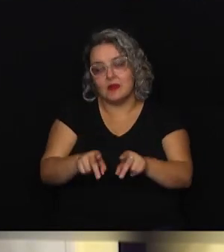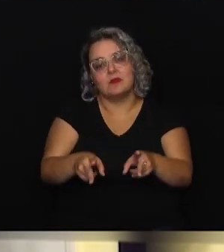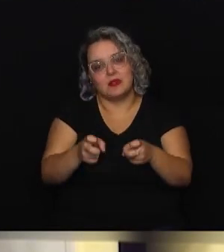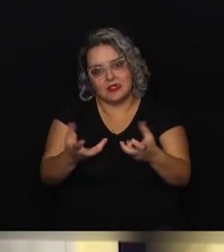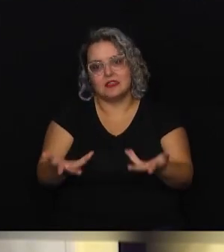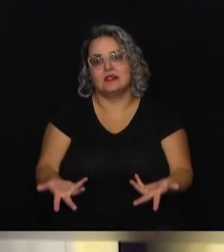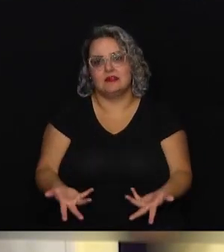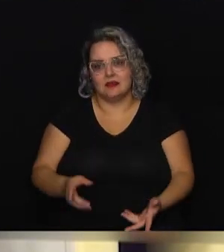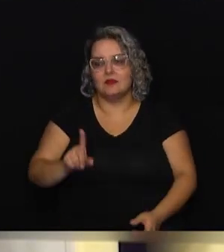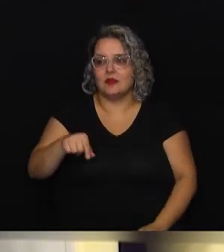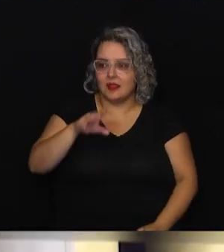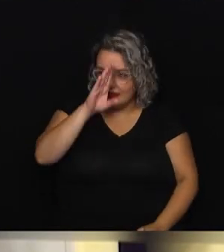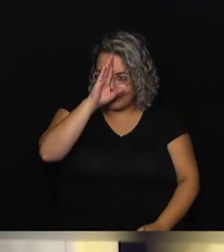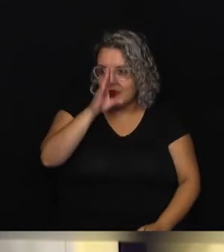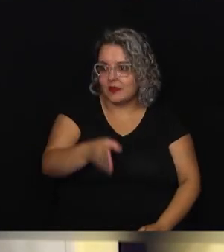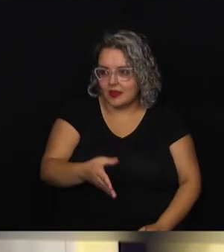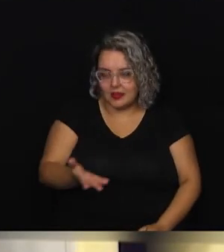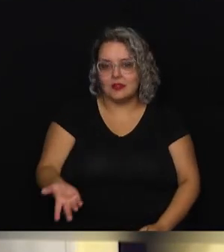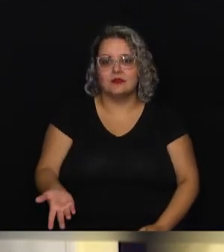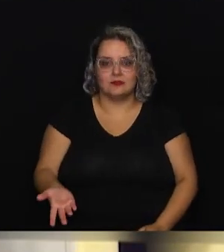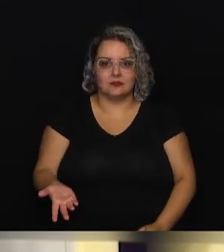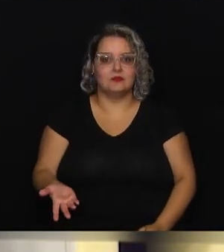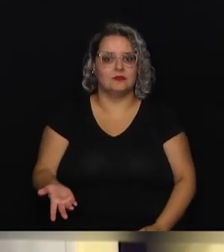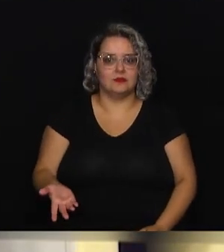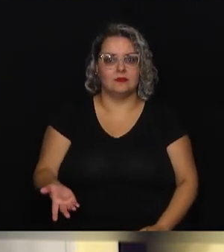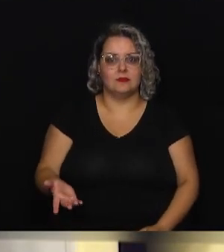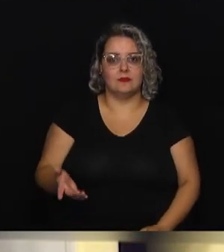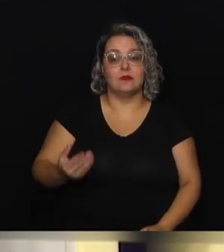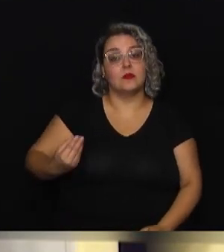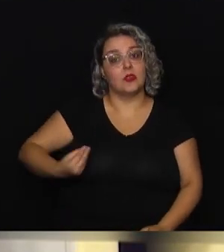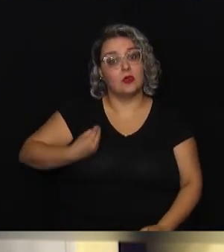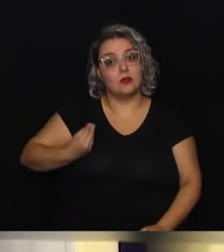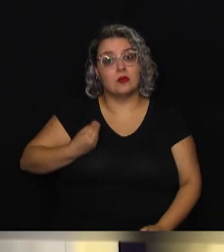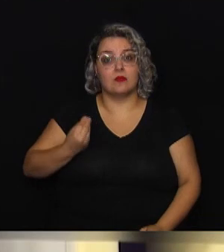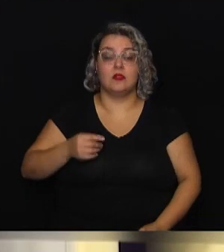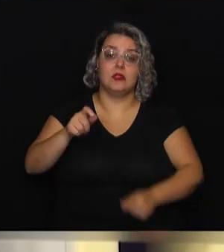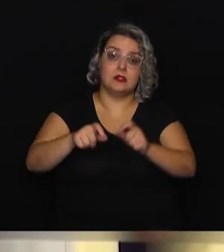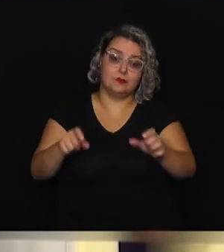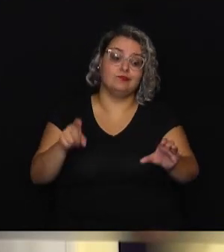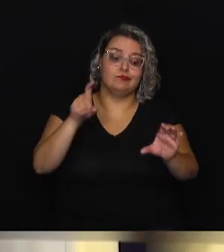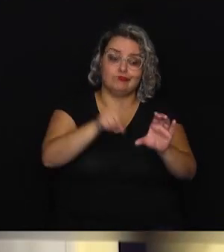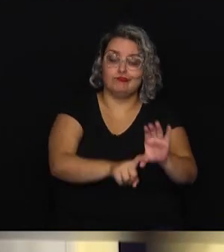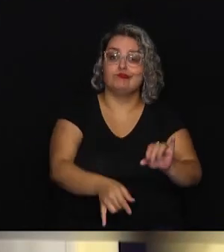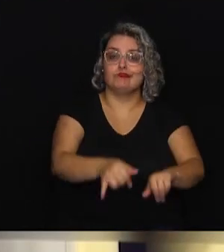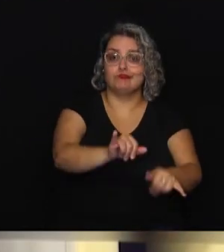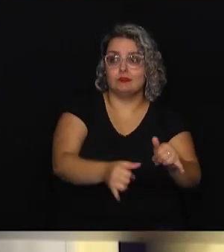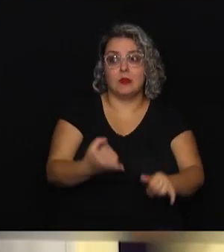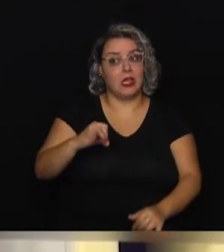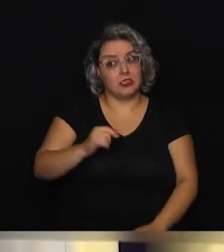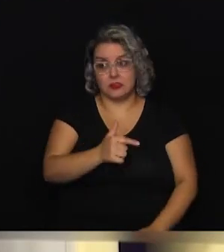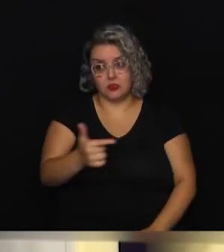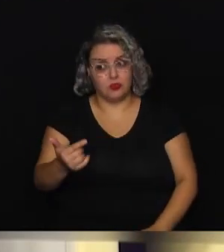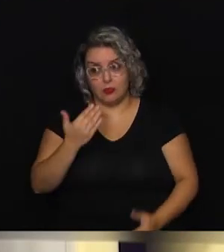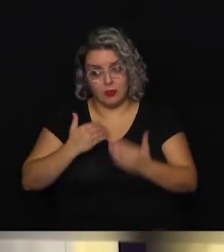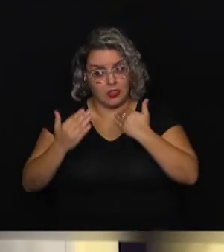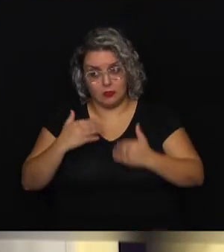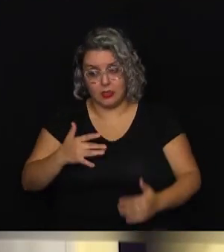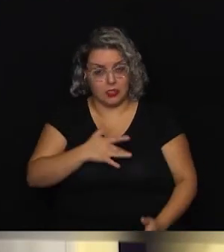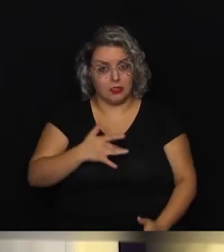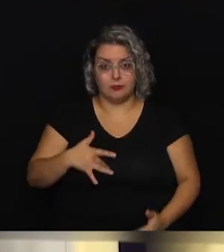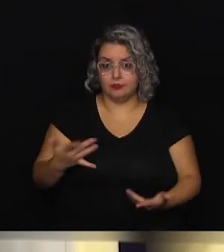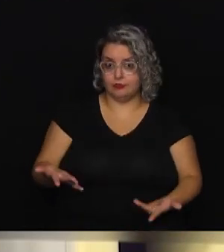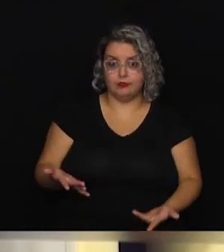é prioridade ali. Então, na vida do dependente químico, se ele não tiver uma alimentação saudável, ele tem grandes